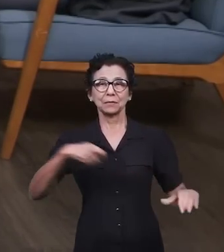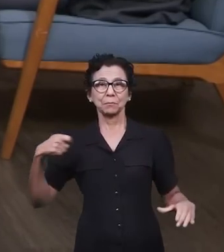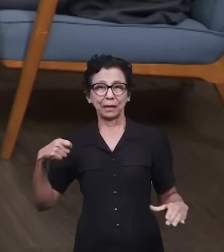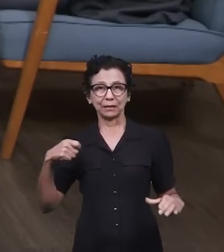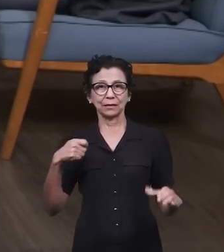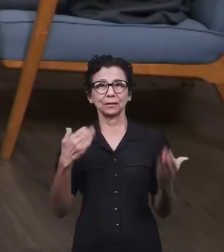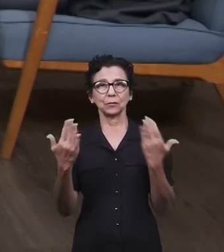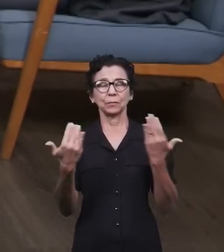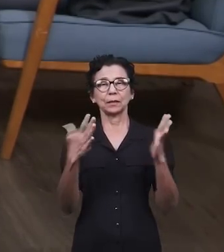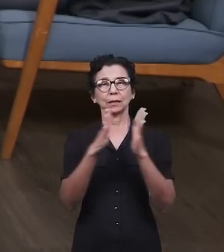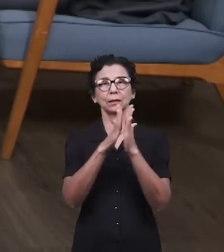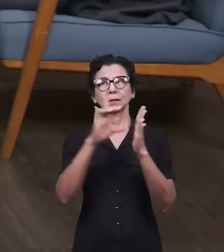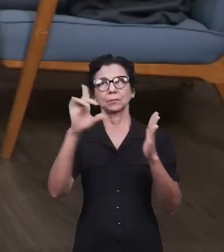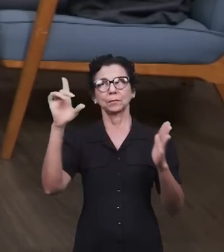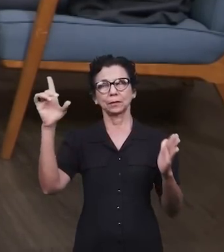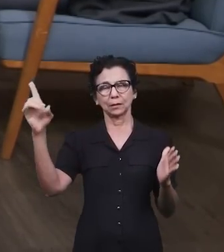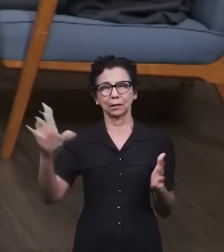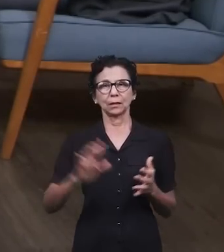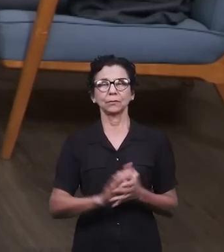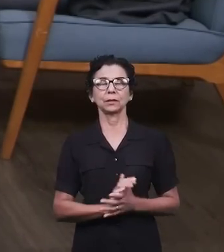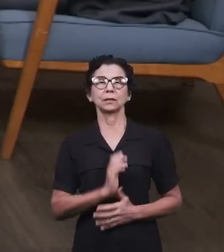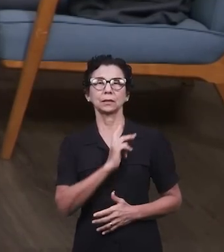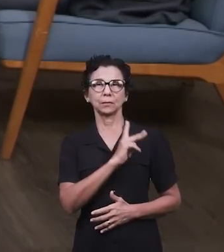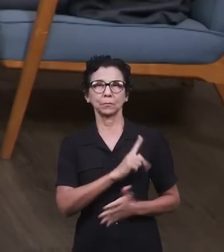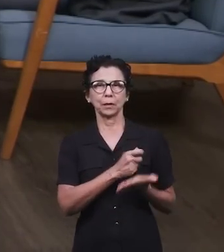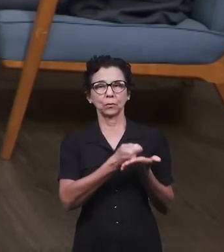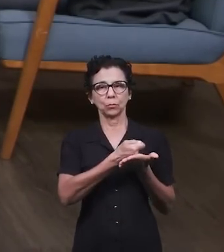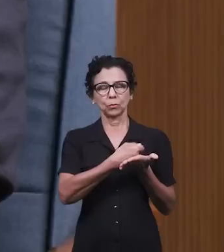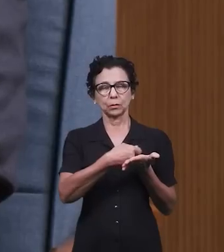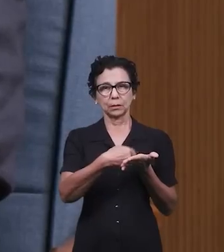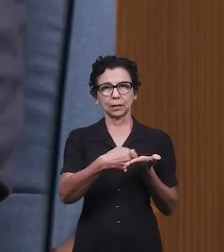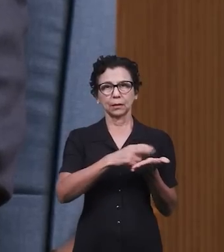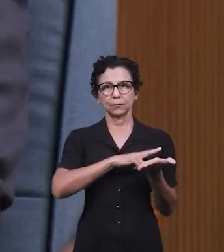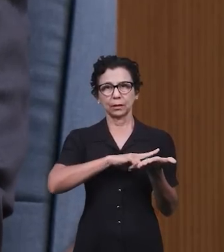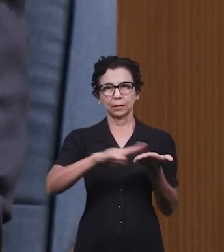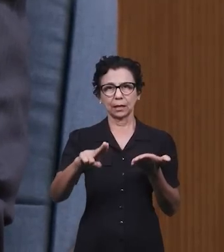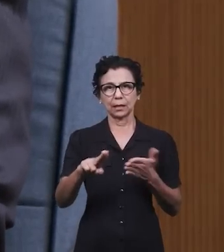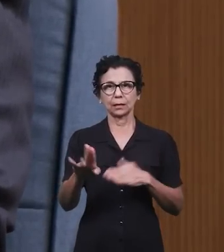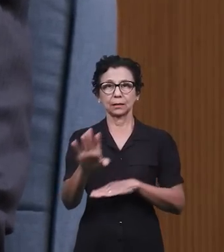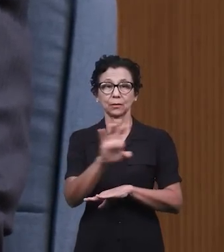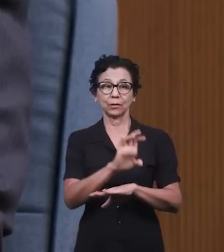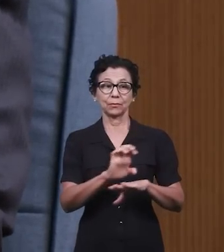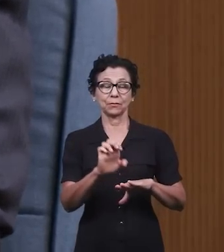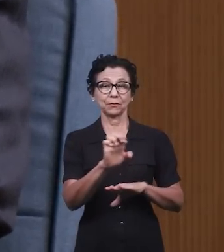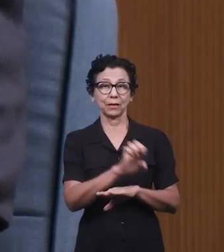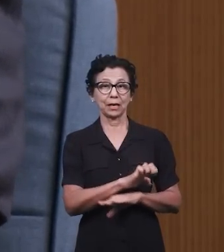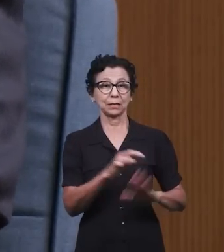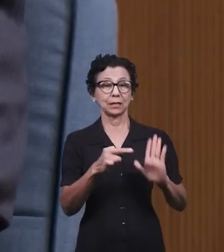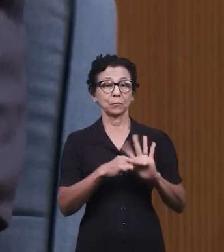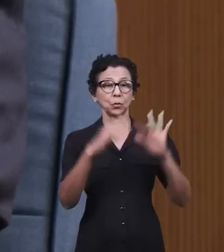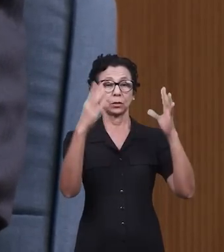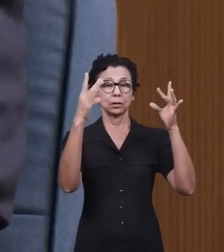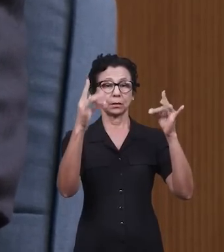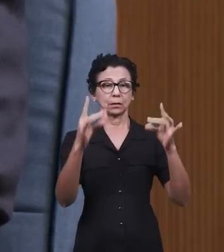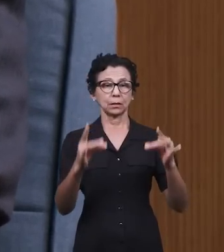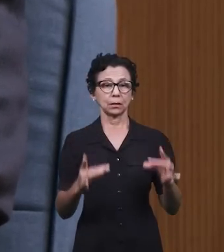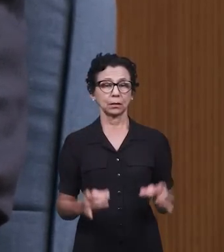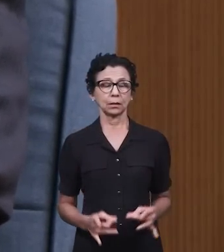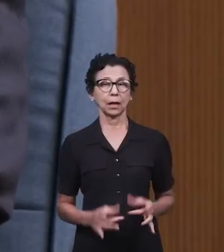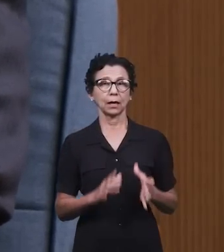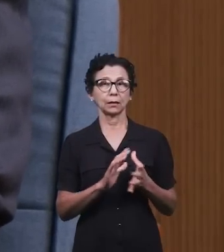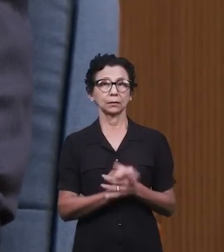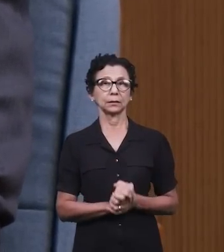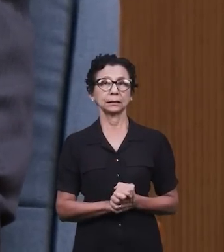espada, quando Paulo escreve aos Efésios, ele fala da armadura de Deus, um dos itens, qual